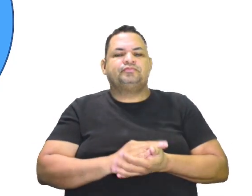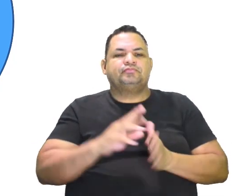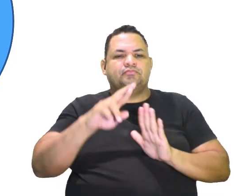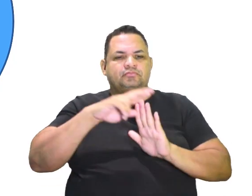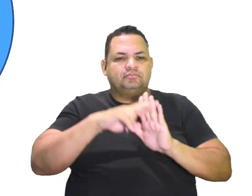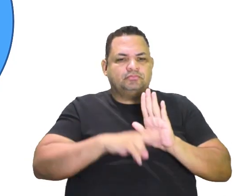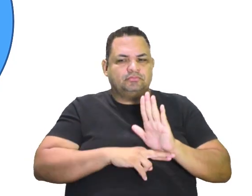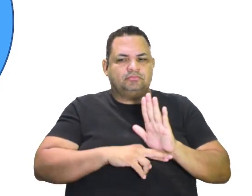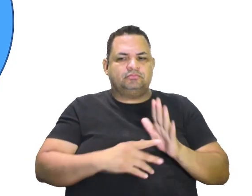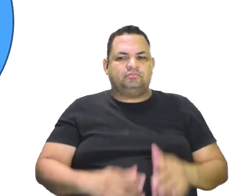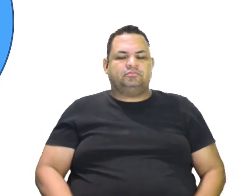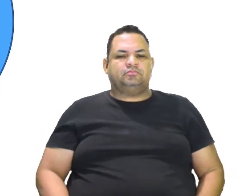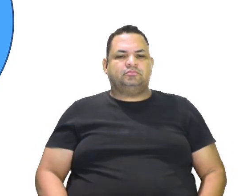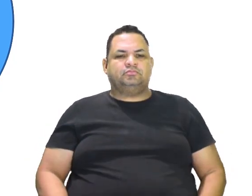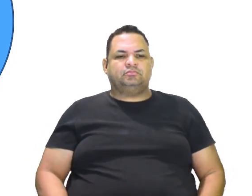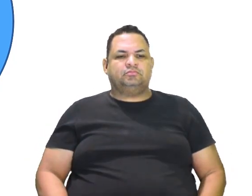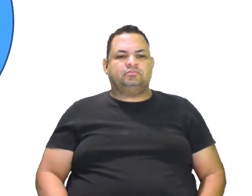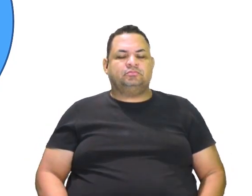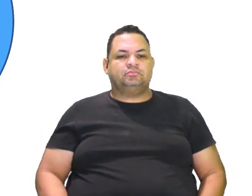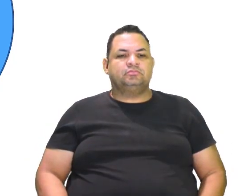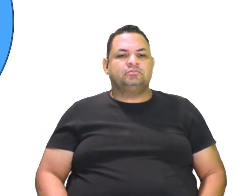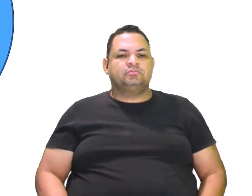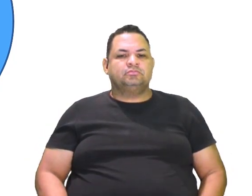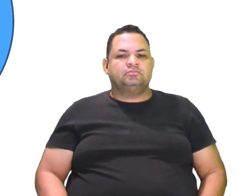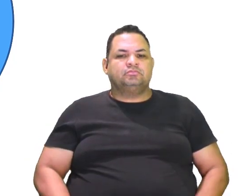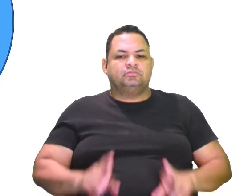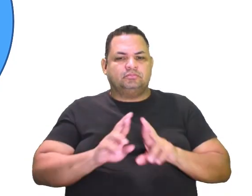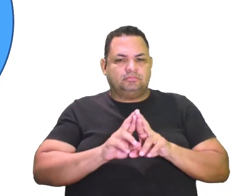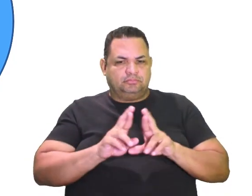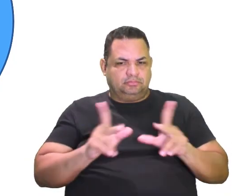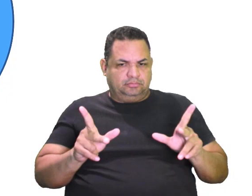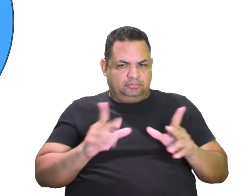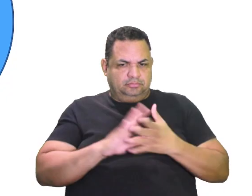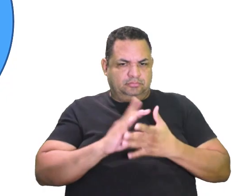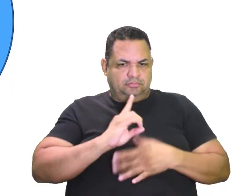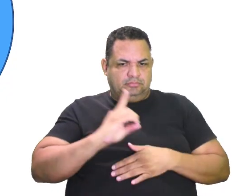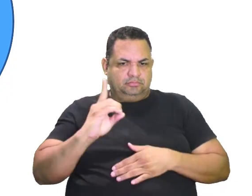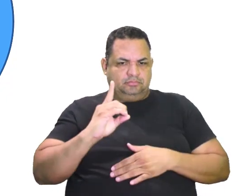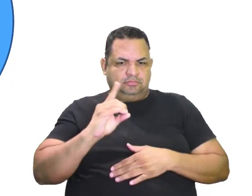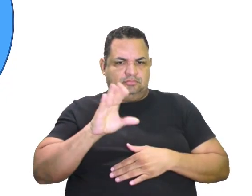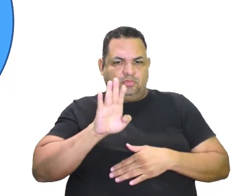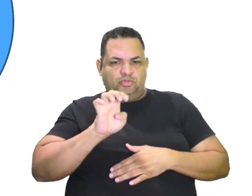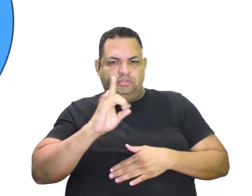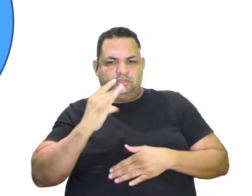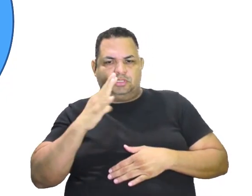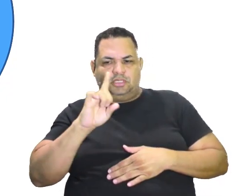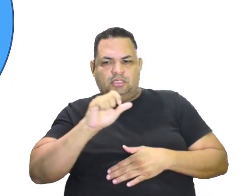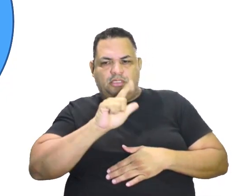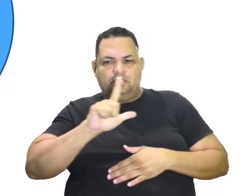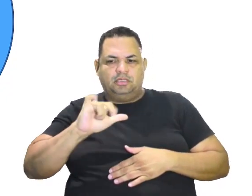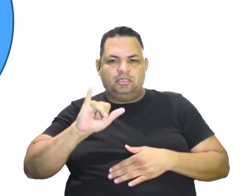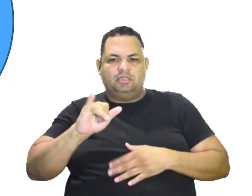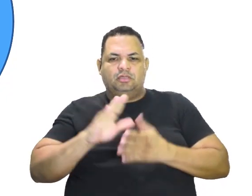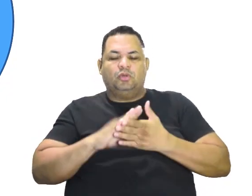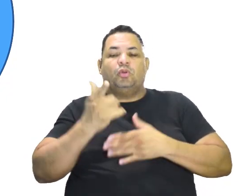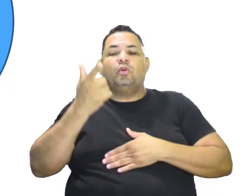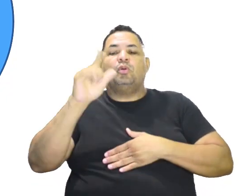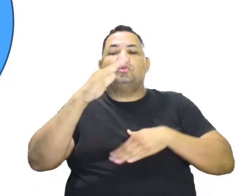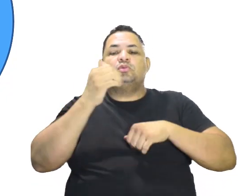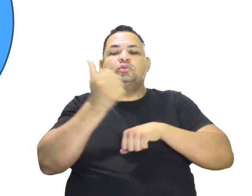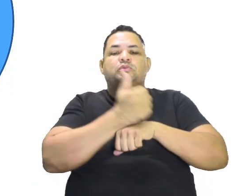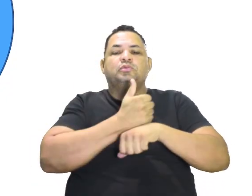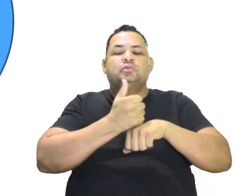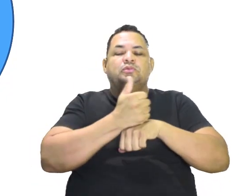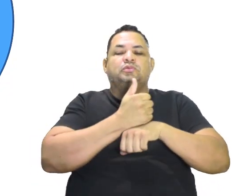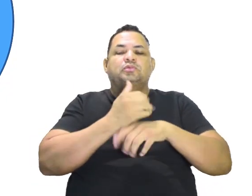da arte acadêmica. Então, ao contrário da deusa de Botticelli, que foi outro artista que